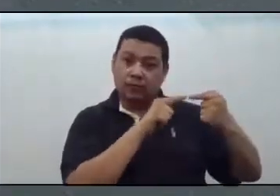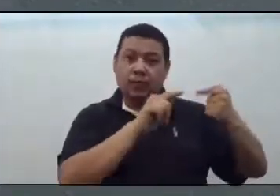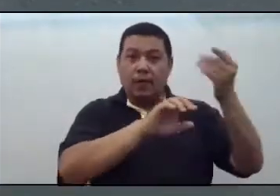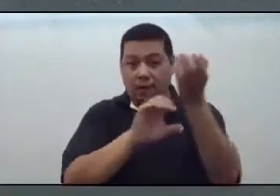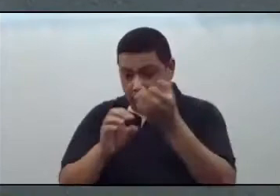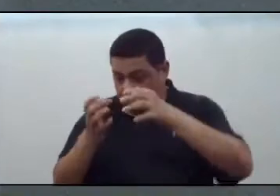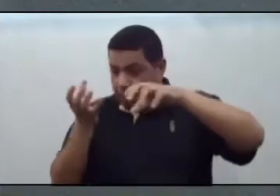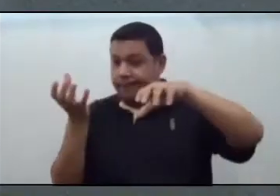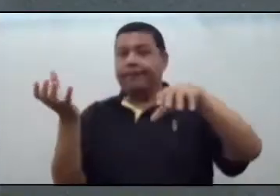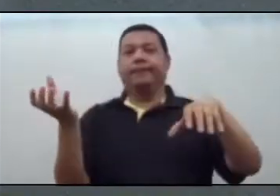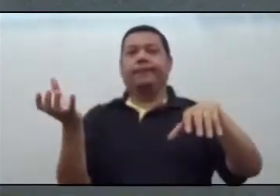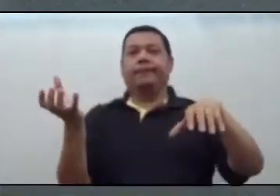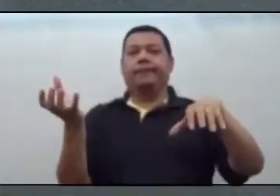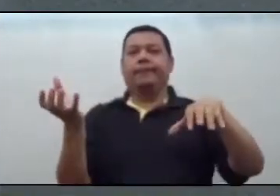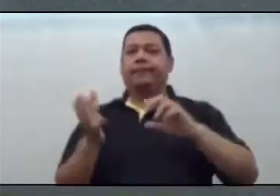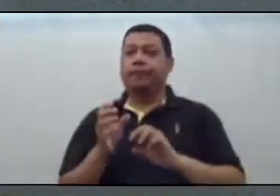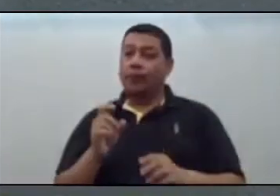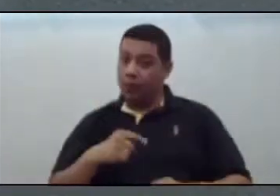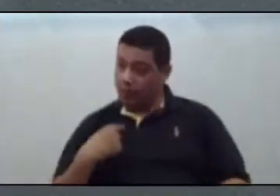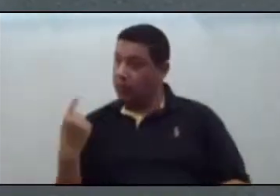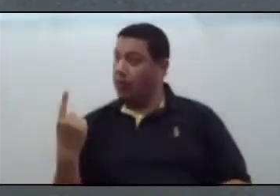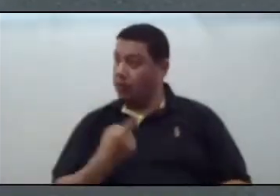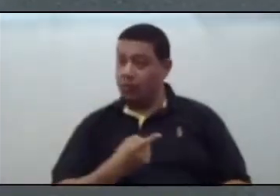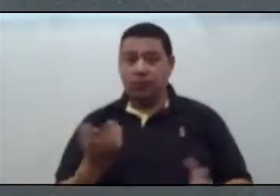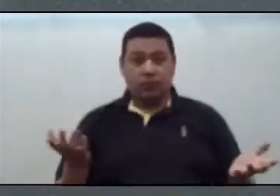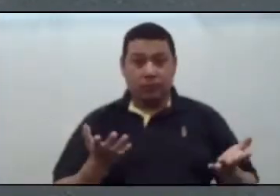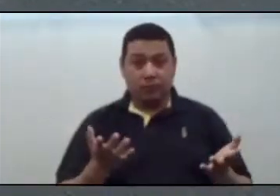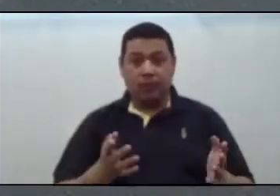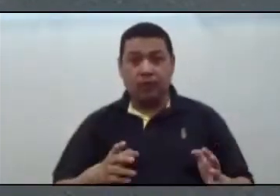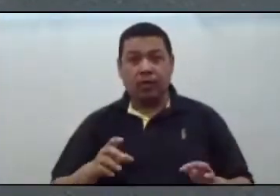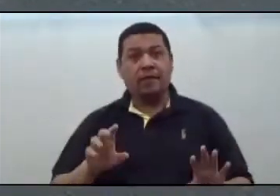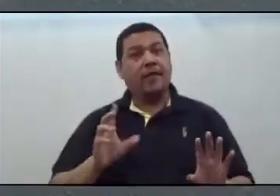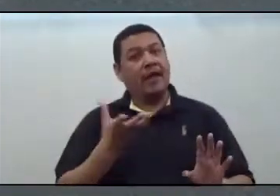Federal. Se nós formos levar aqui por outro lado,